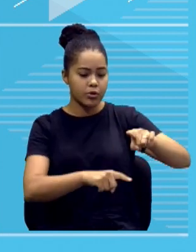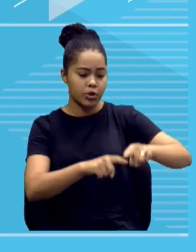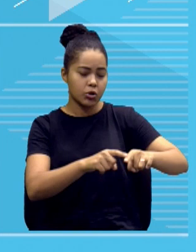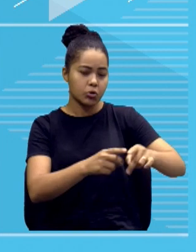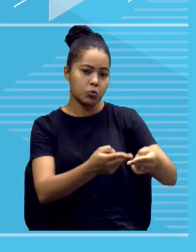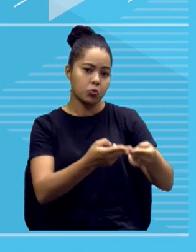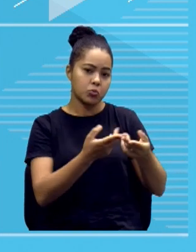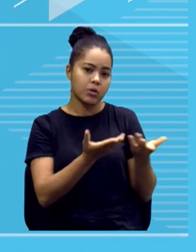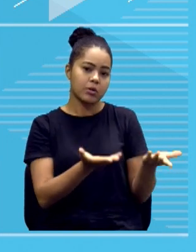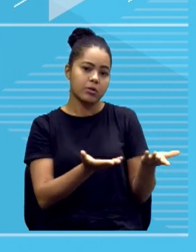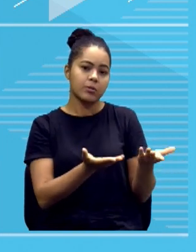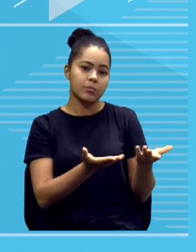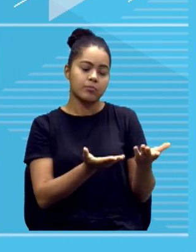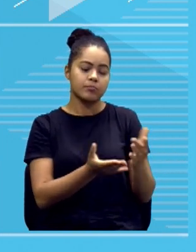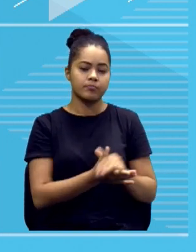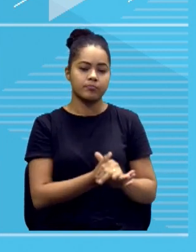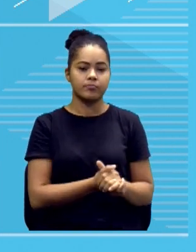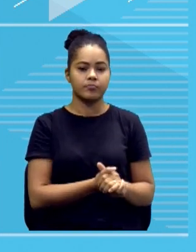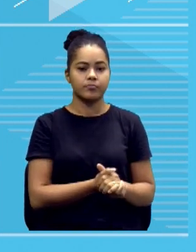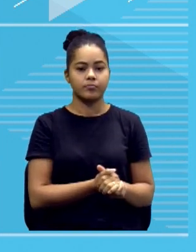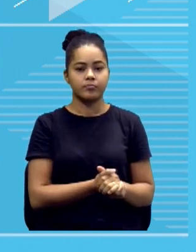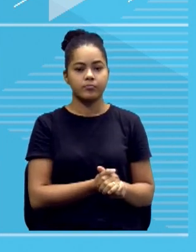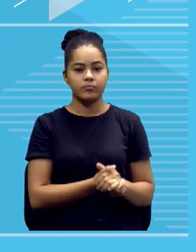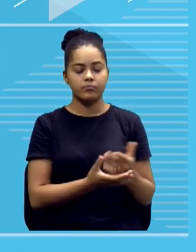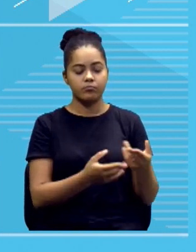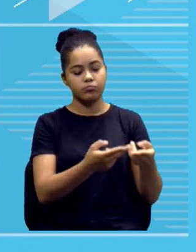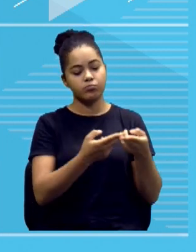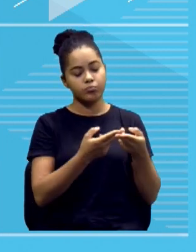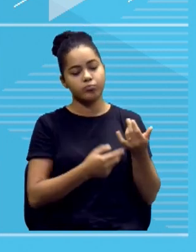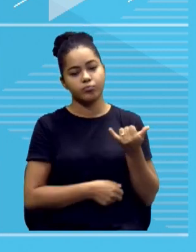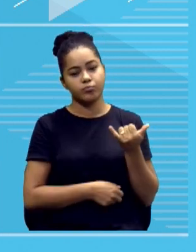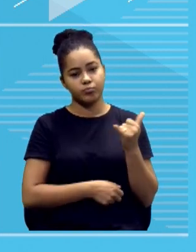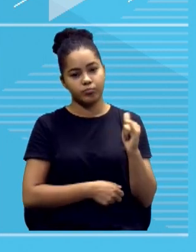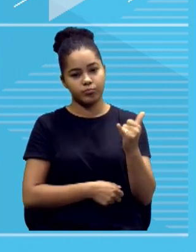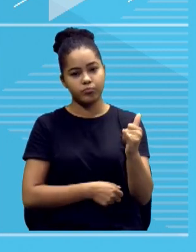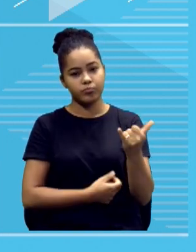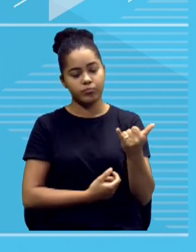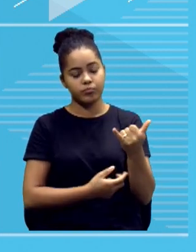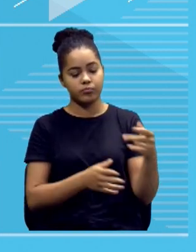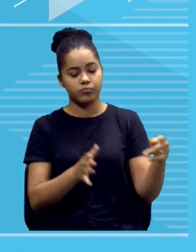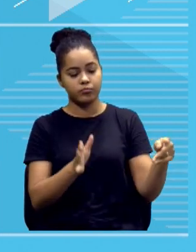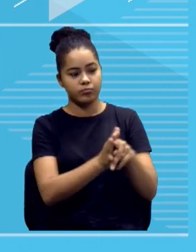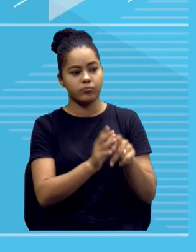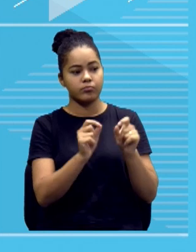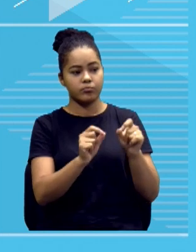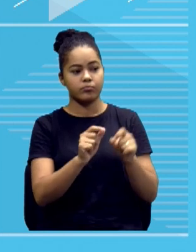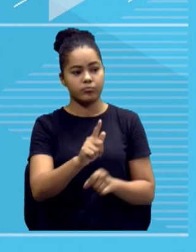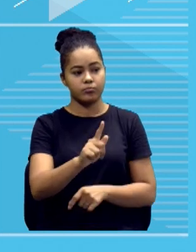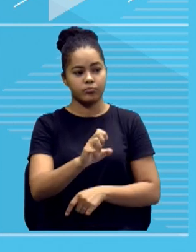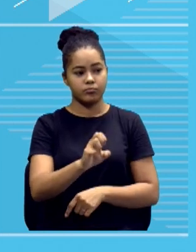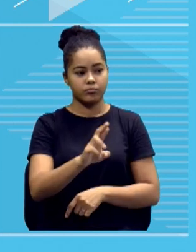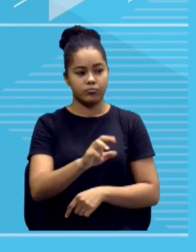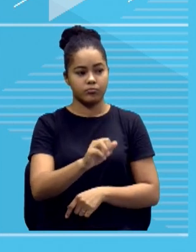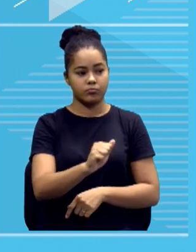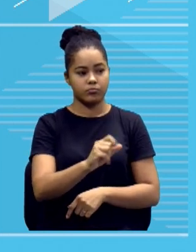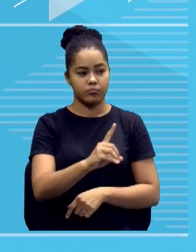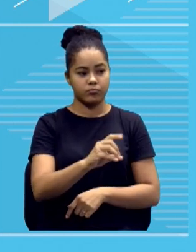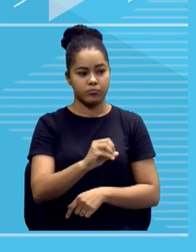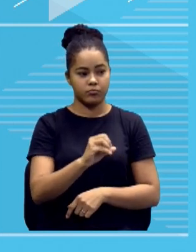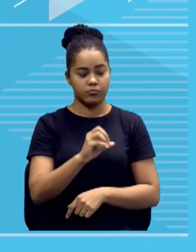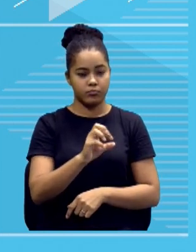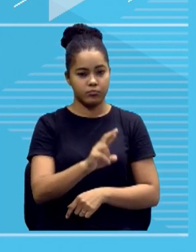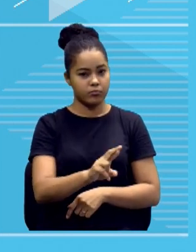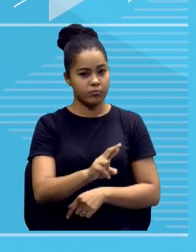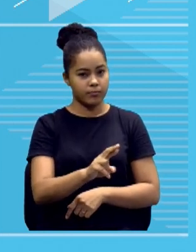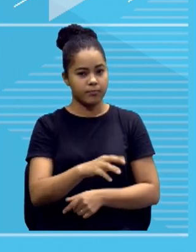então esse aparelho que está proporcionando aquele fornecimento de energia é considerado um gerador,